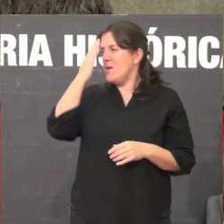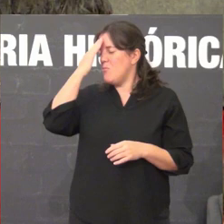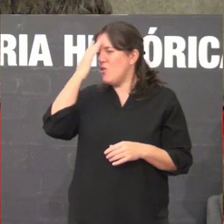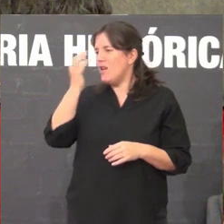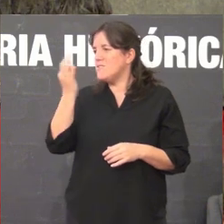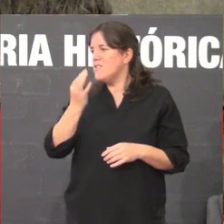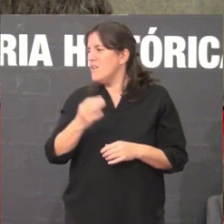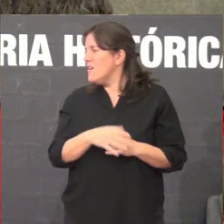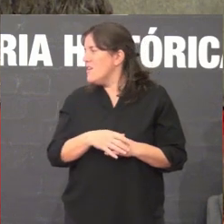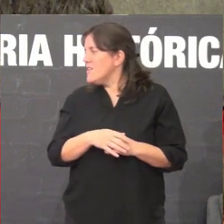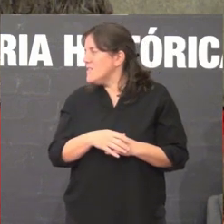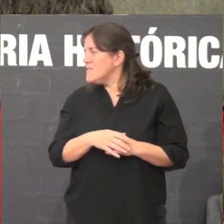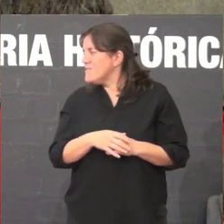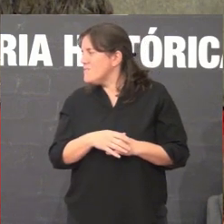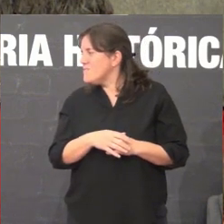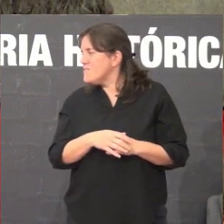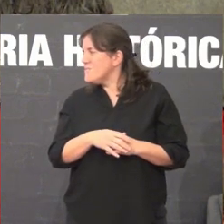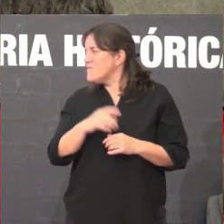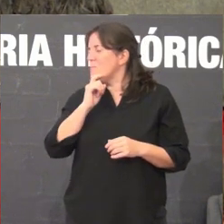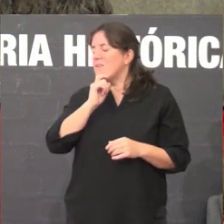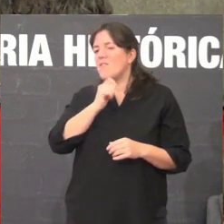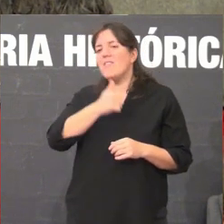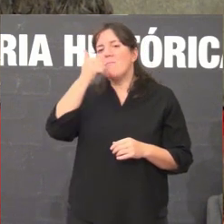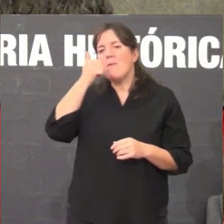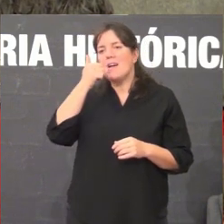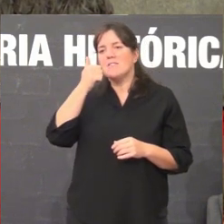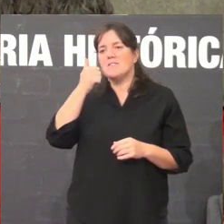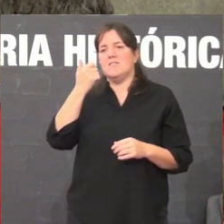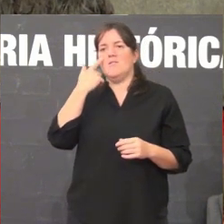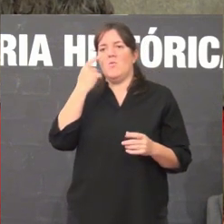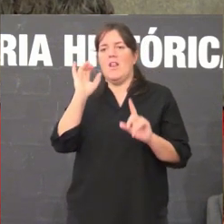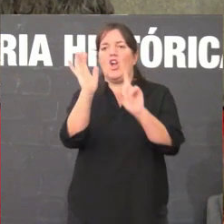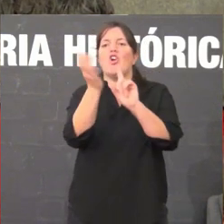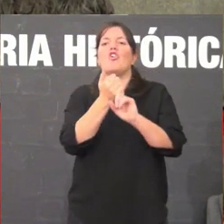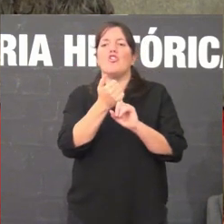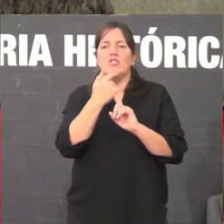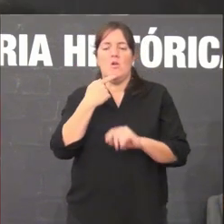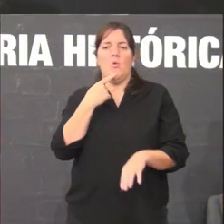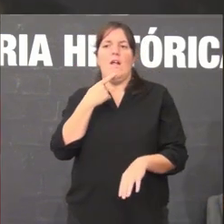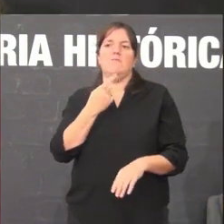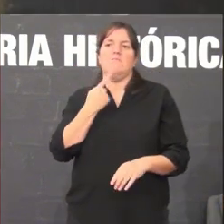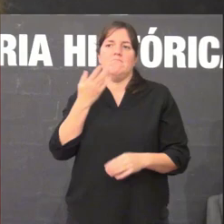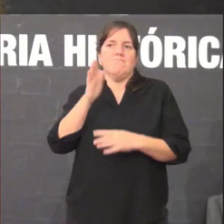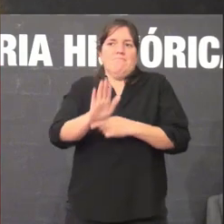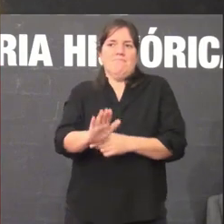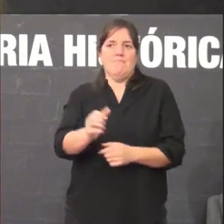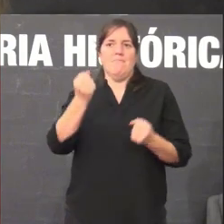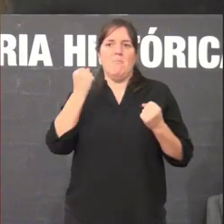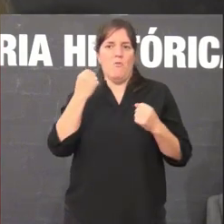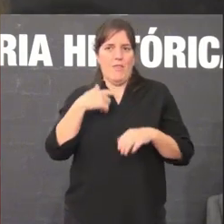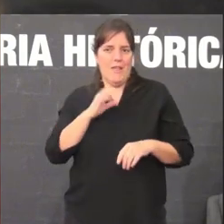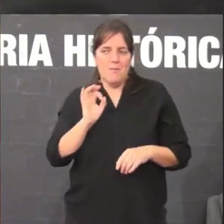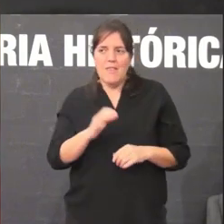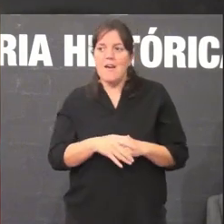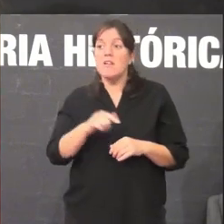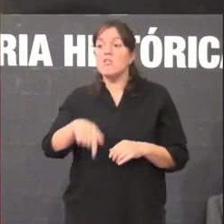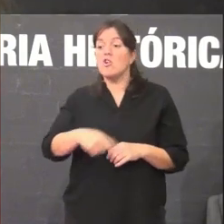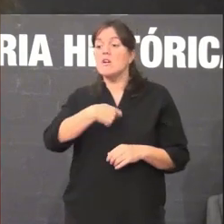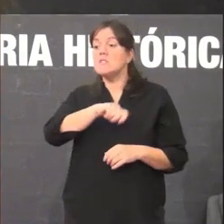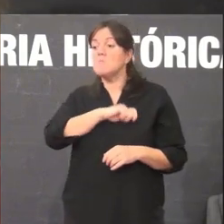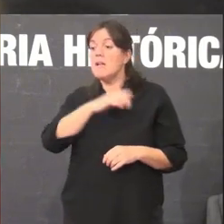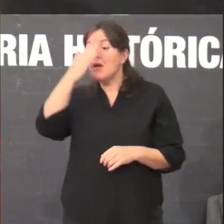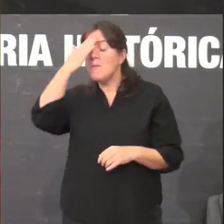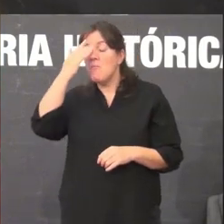memórias que mais dificilmente se conseguem impor. Então, em Espanha, a memória da